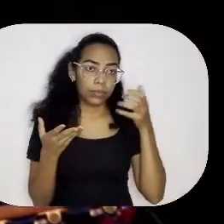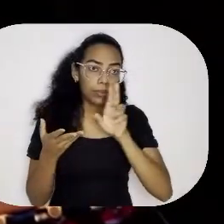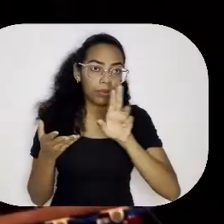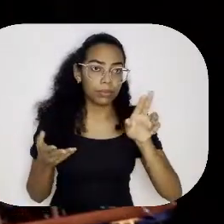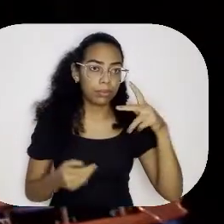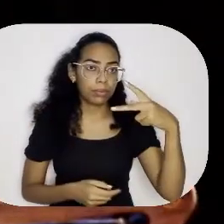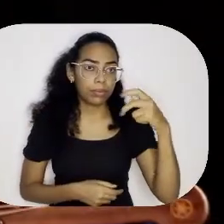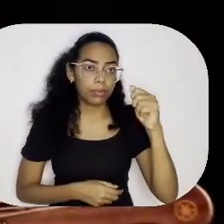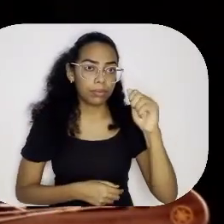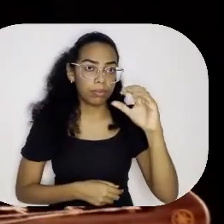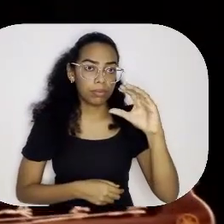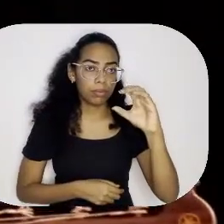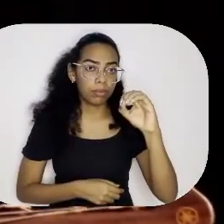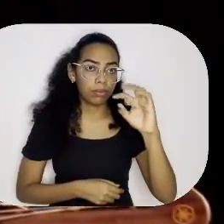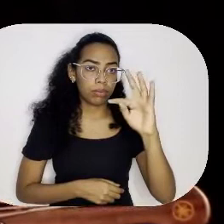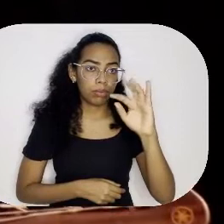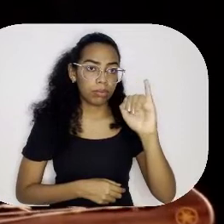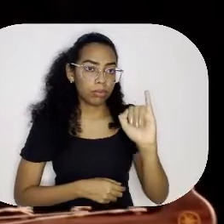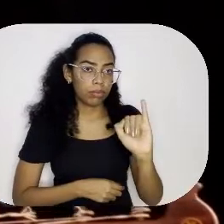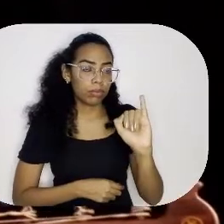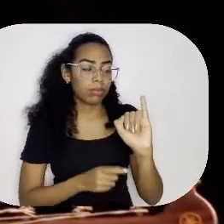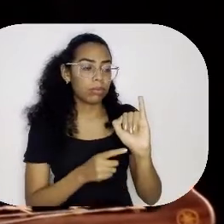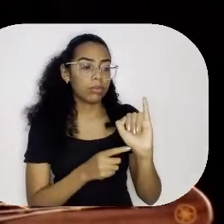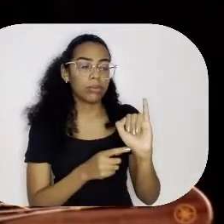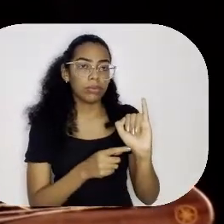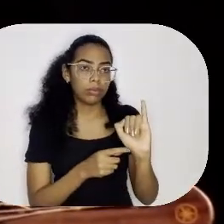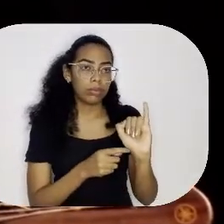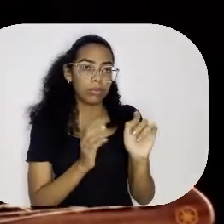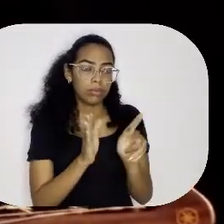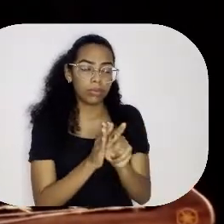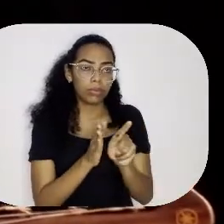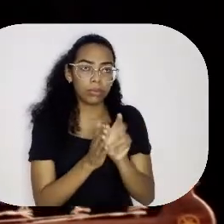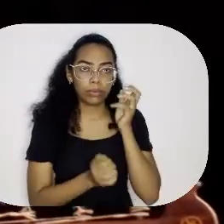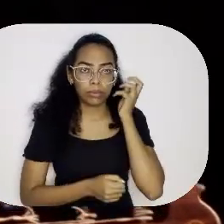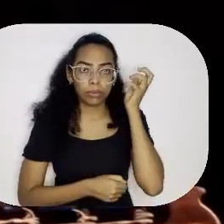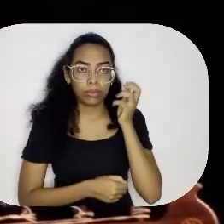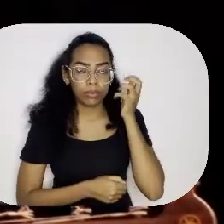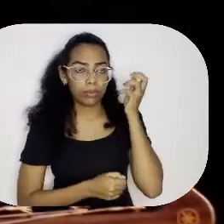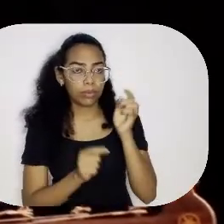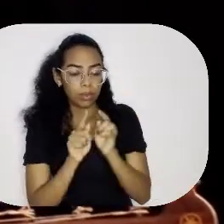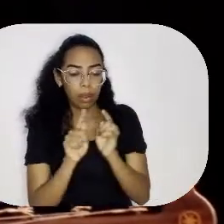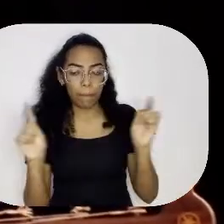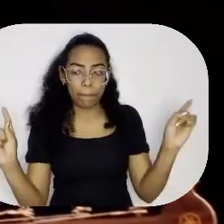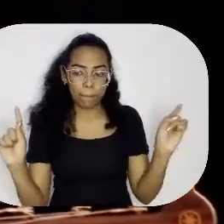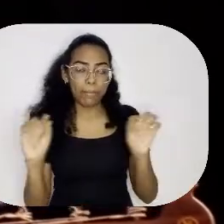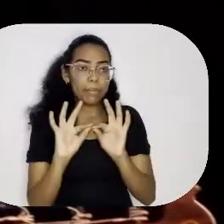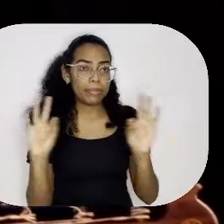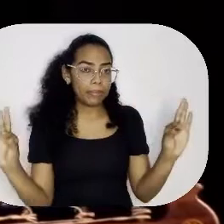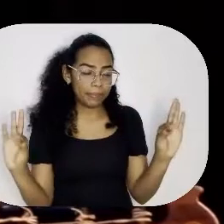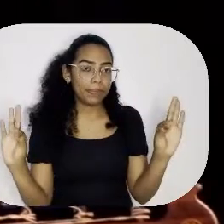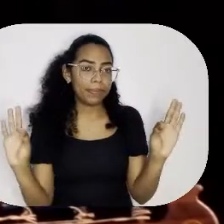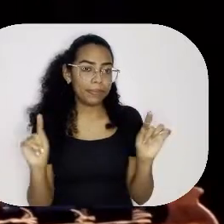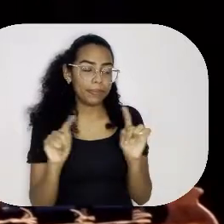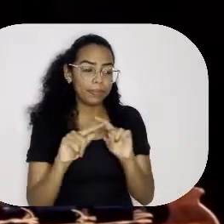canção chamada agora Pacuti, quer dizer, a canção não é Pacuti, o nome dela é Canção Pequena para o Capum Pacuti, o título é